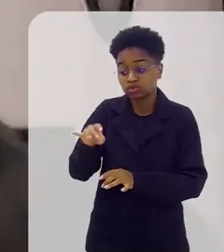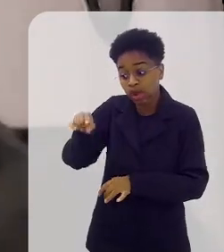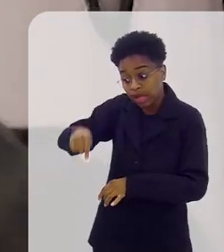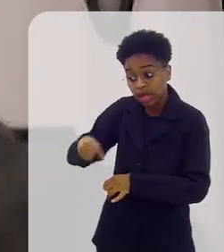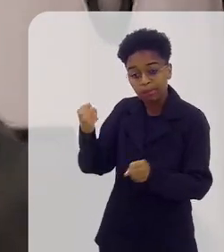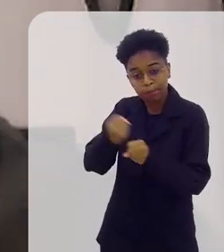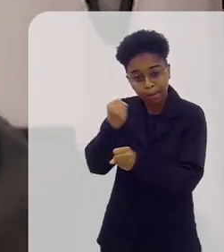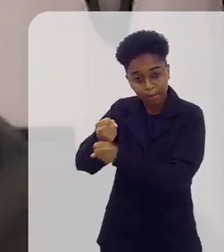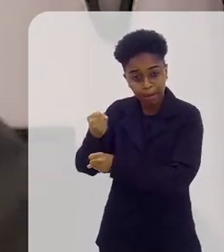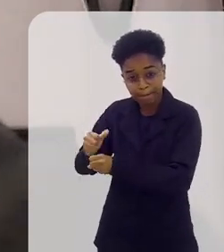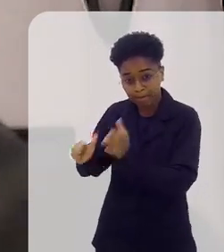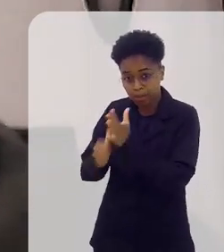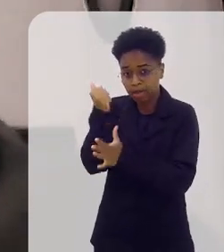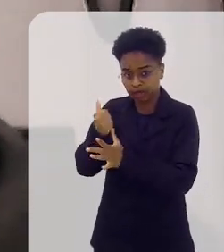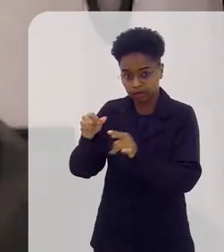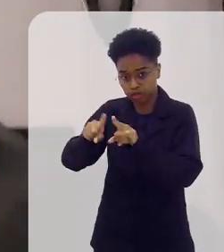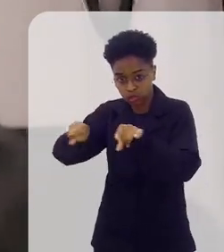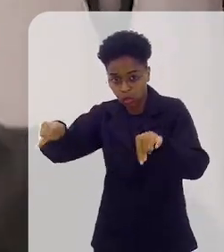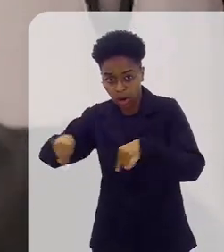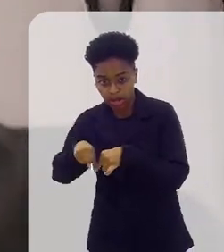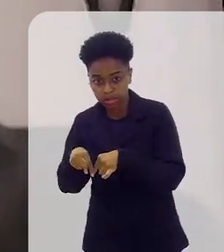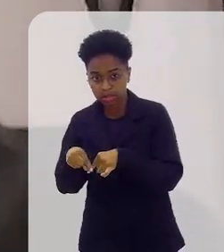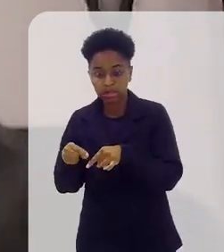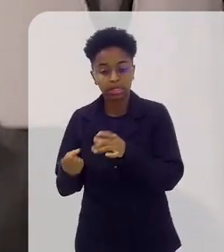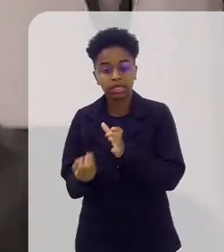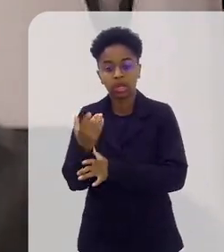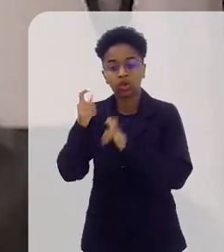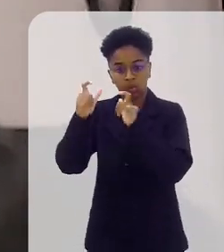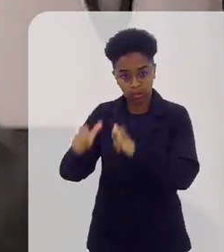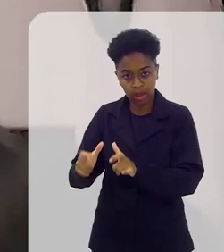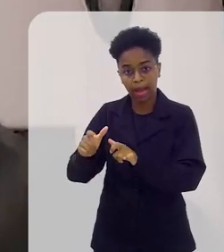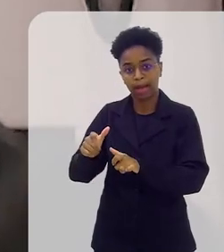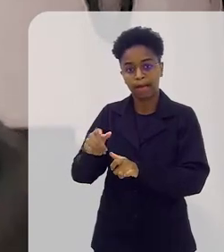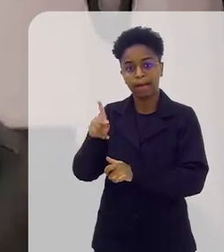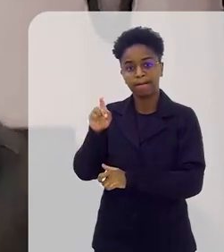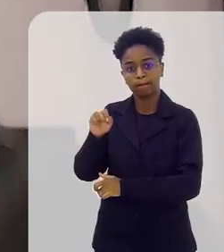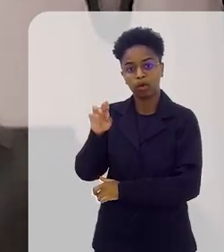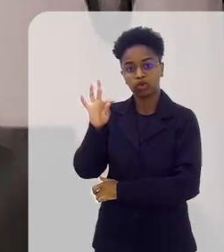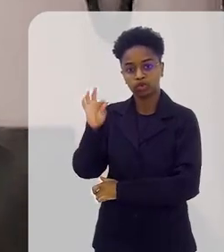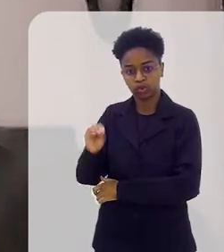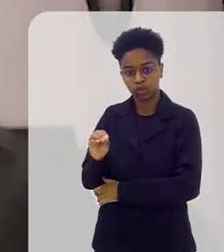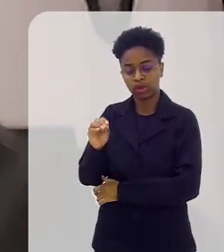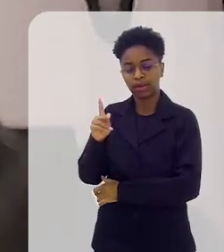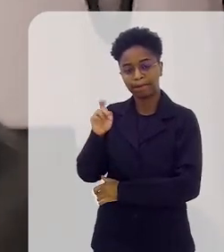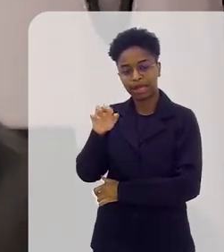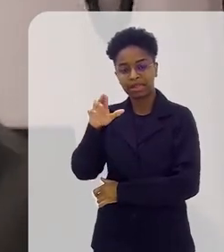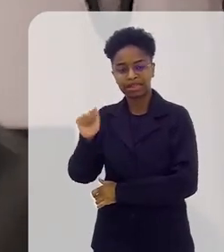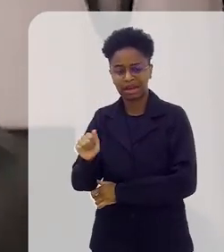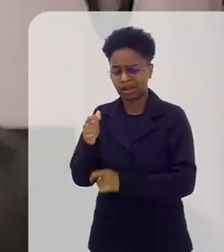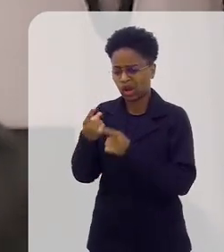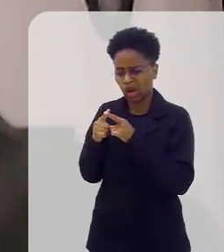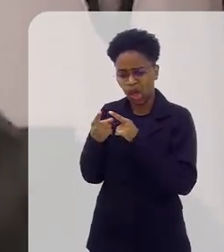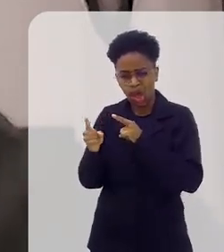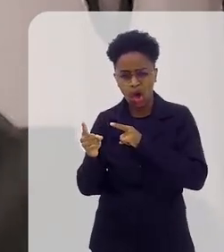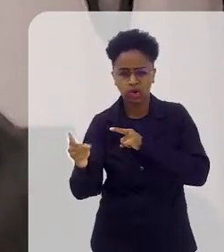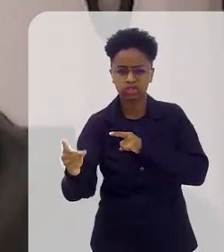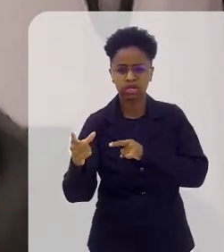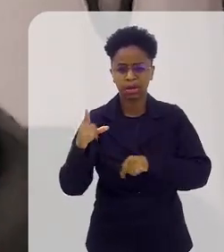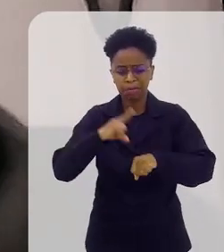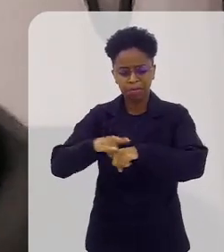cuidado. E a Porta da Pedra, quando constrói a sua quadra lá em São Gonçalo, lá no bairro de Porta da Pedra, distante de todos,